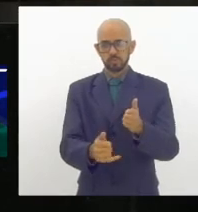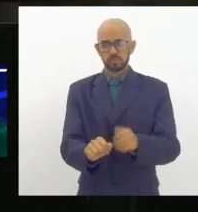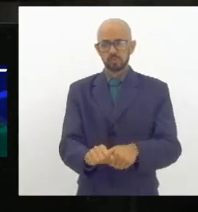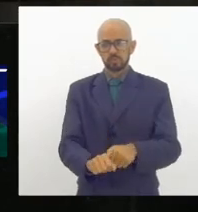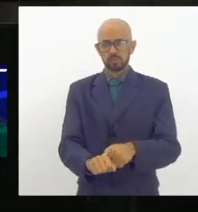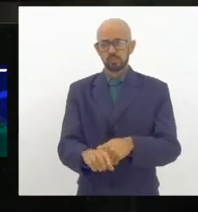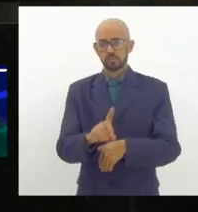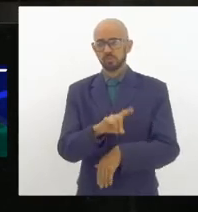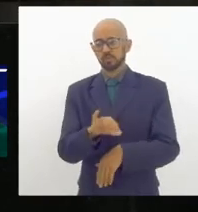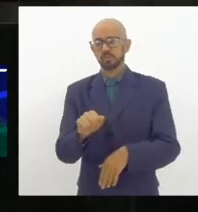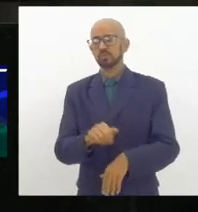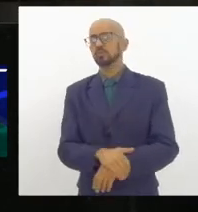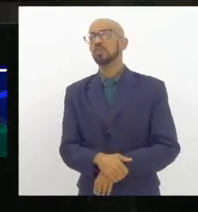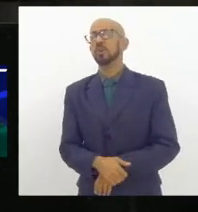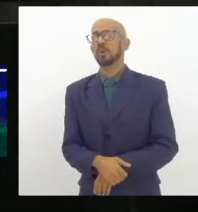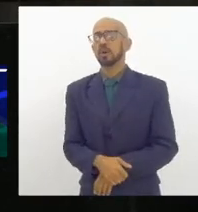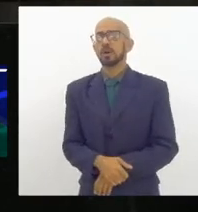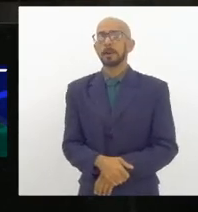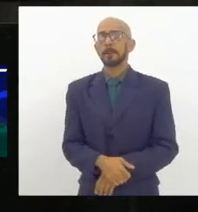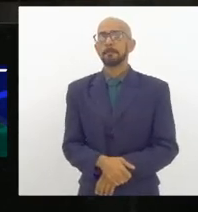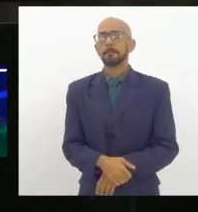e no dia